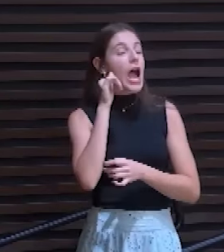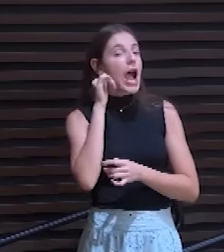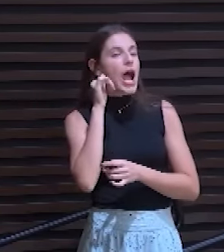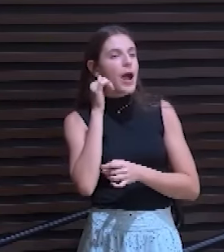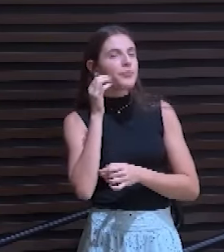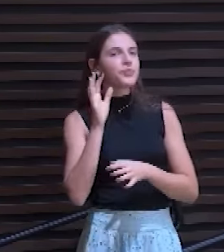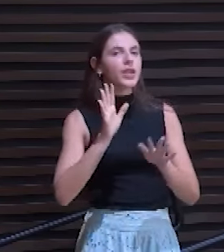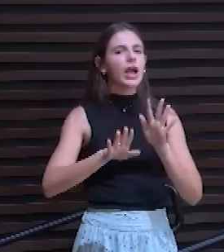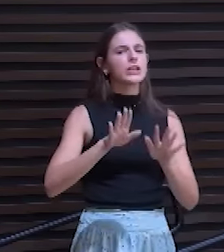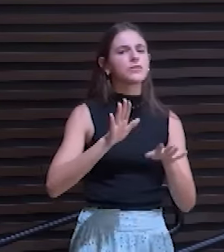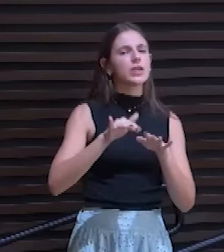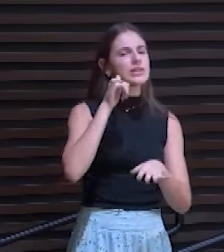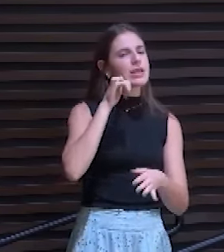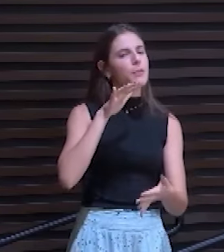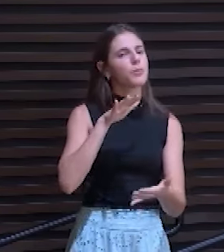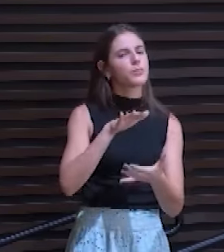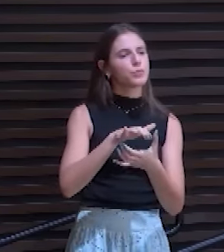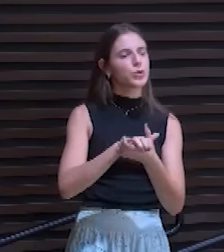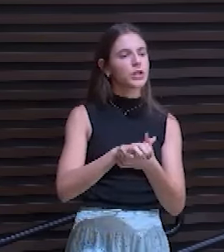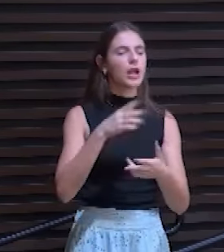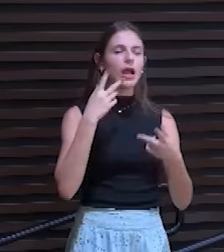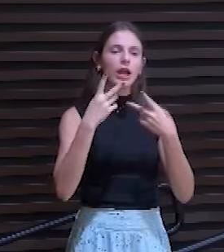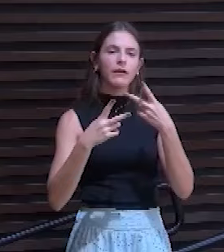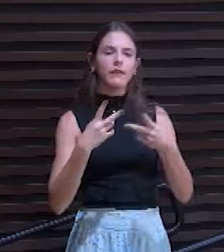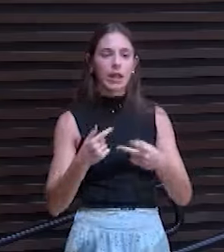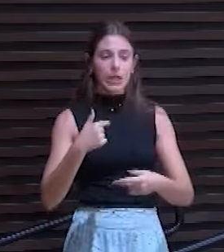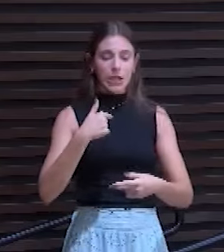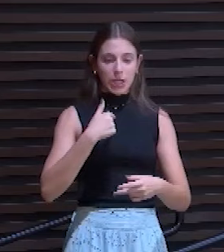ele é meu. Não, ele não é seu, ele é do Senhor.